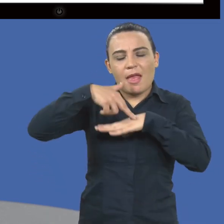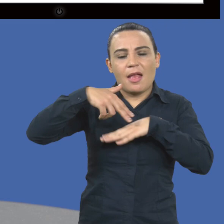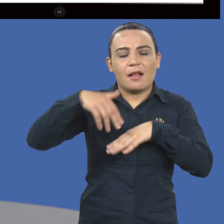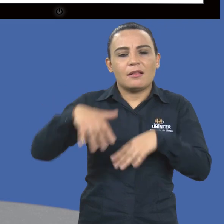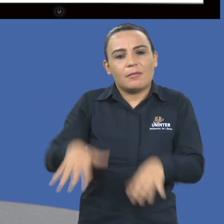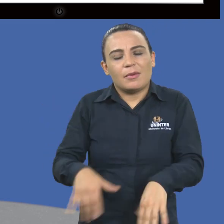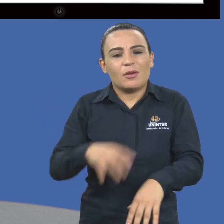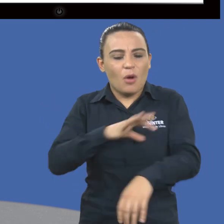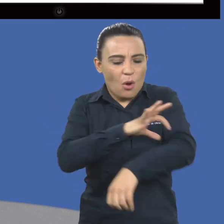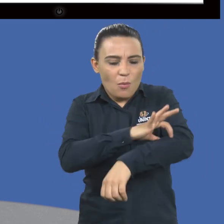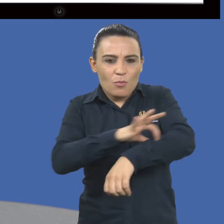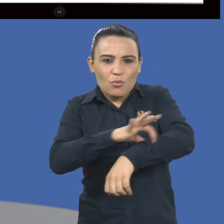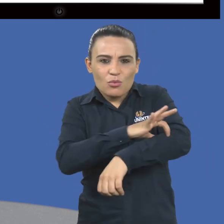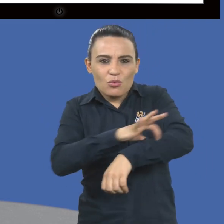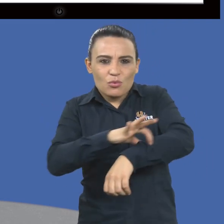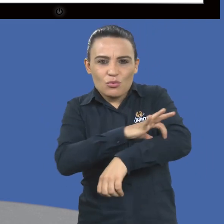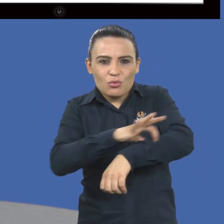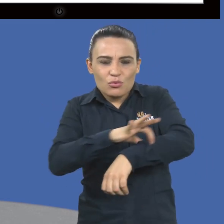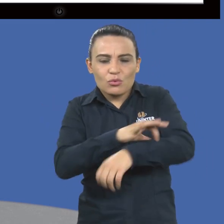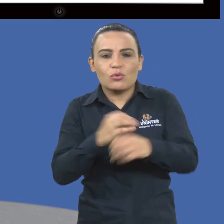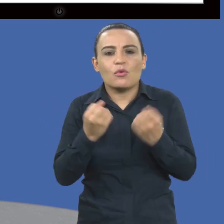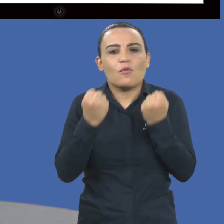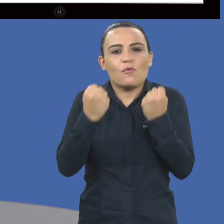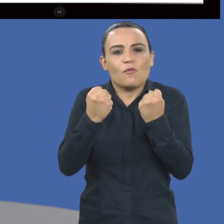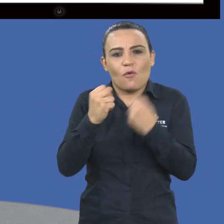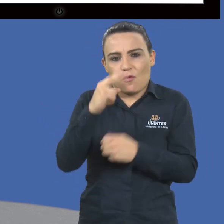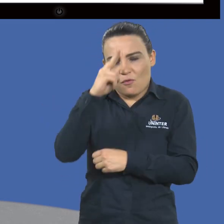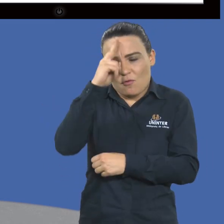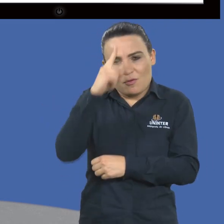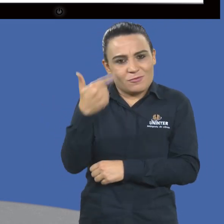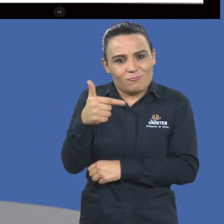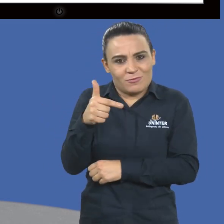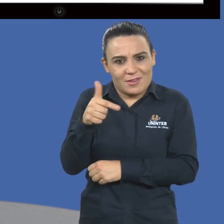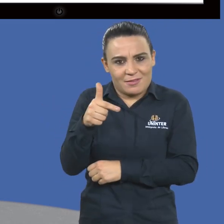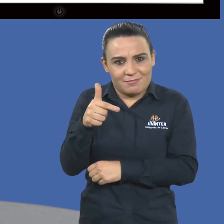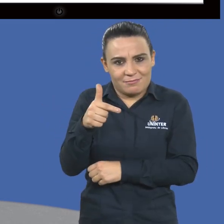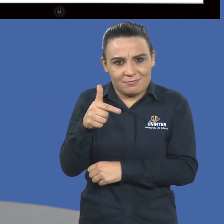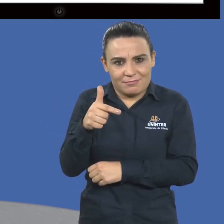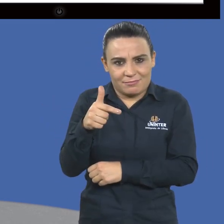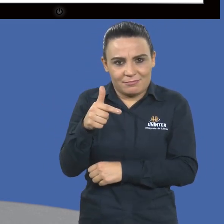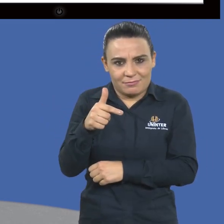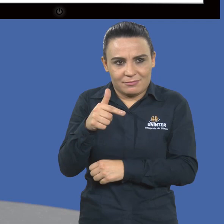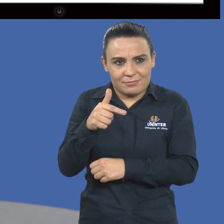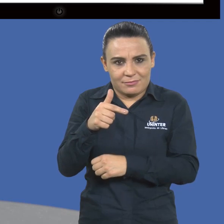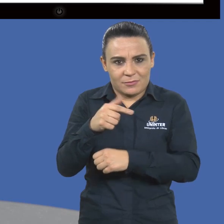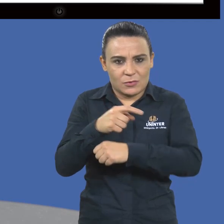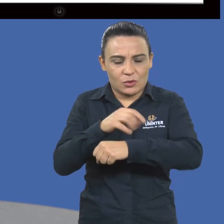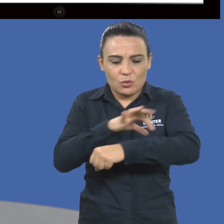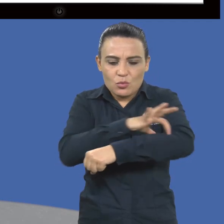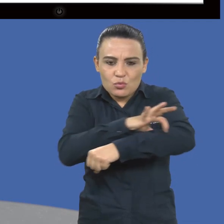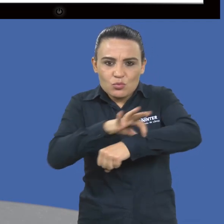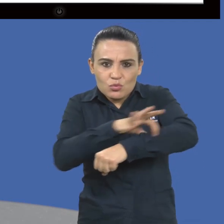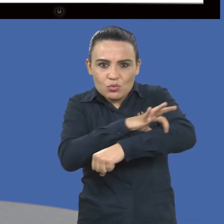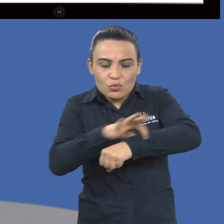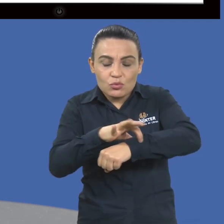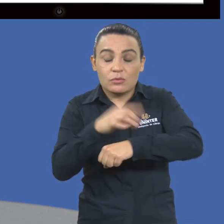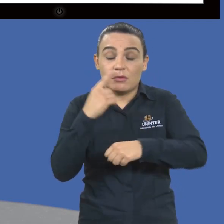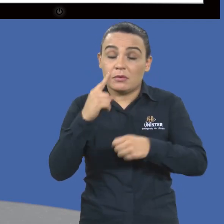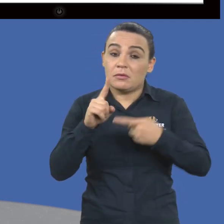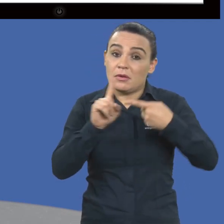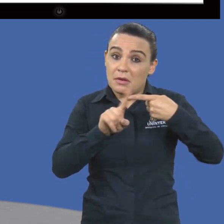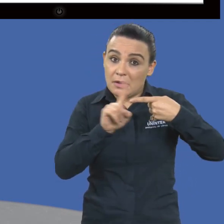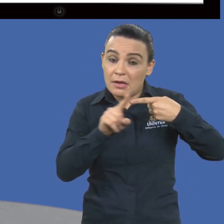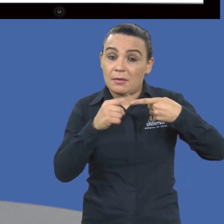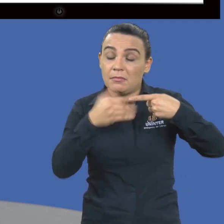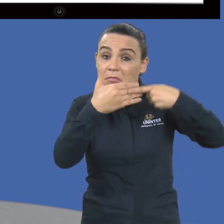também. Então, é o tônus muscular que está diminuído, a força muscular está diminuída. Então, esse é um sinal